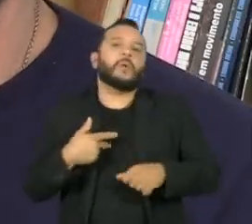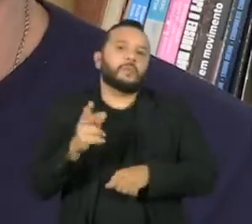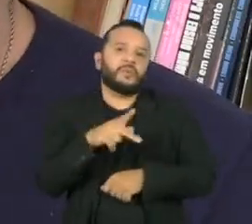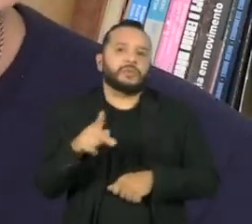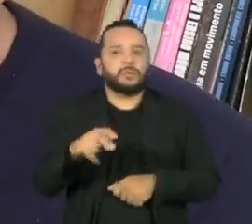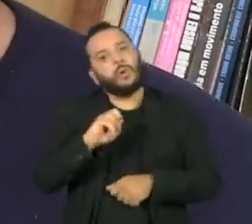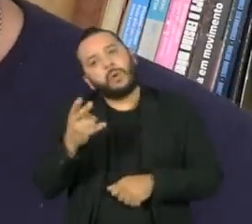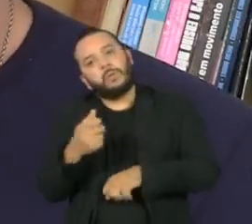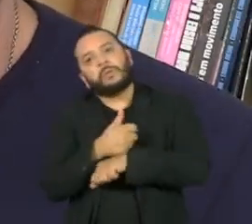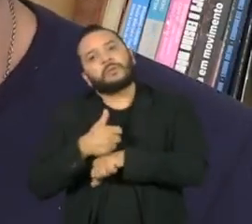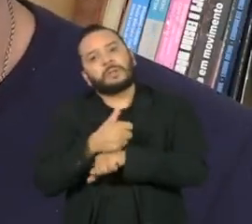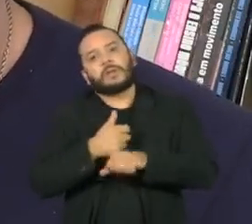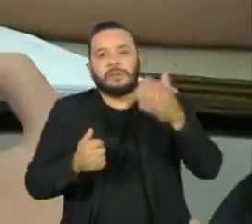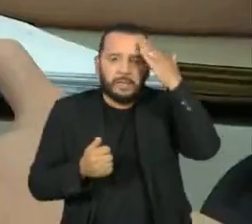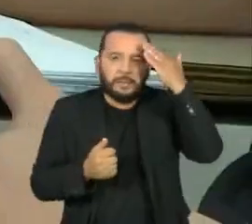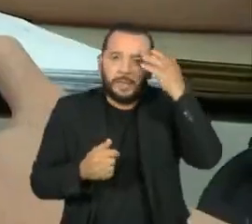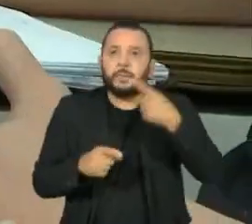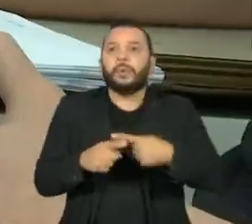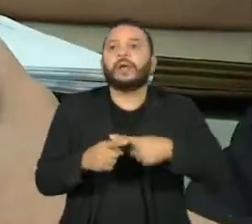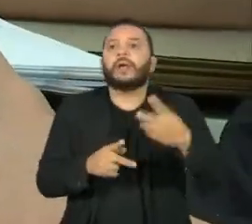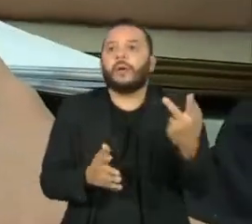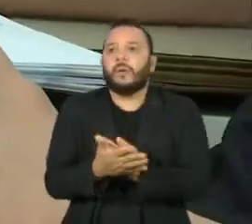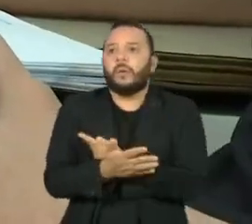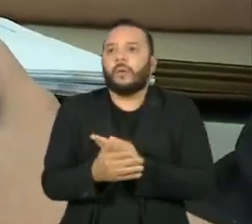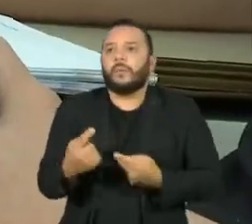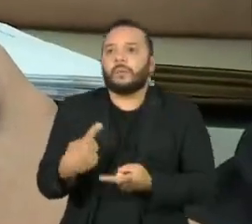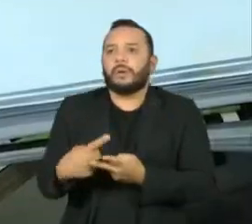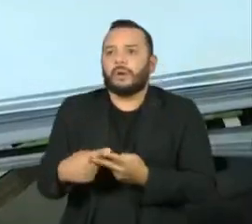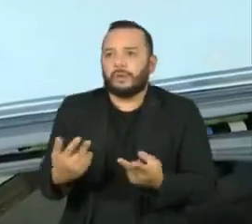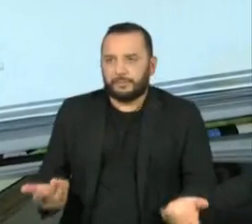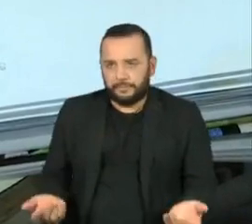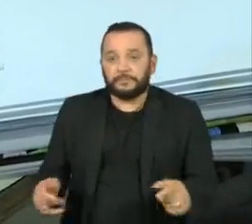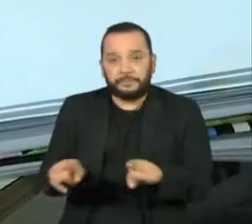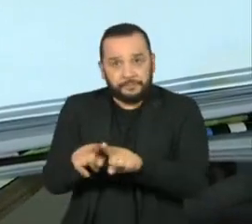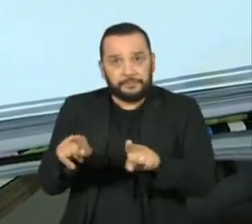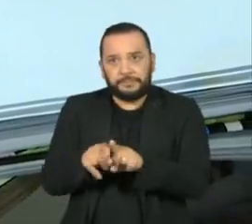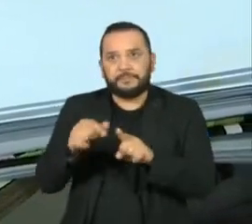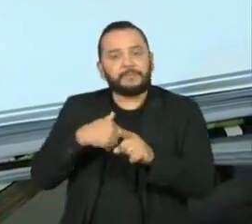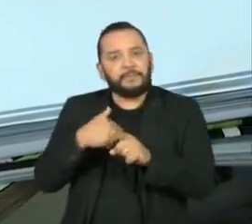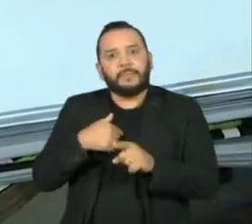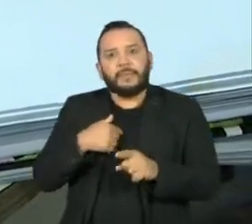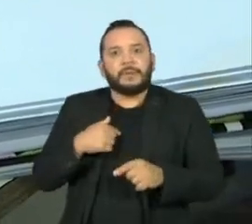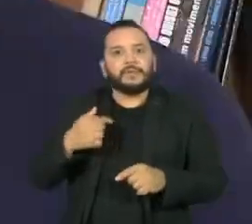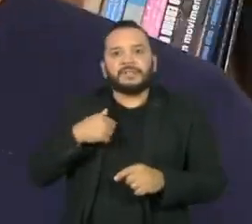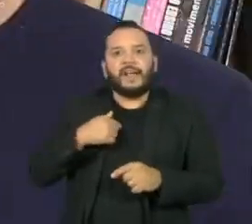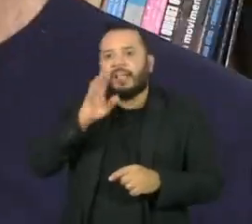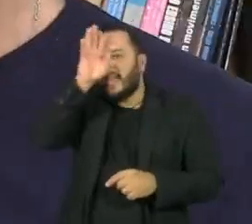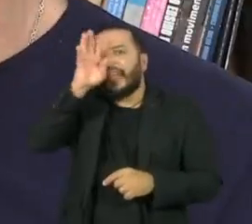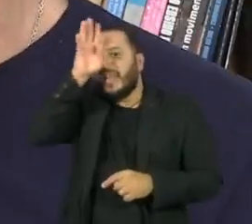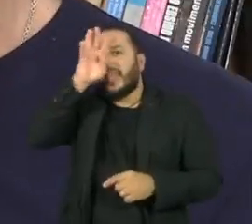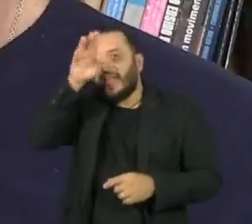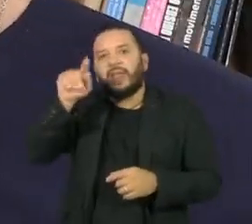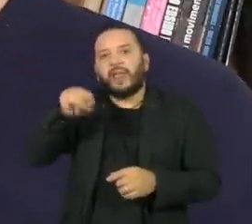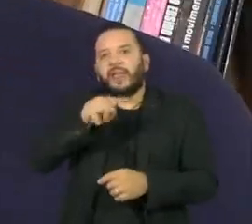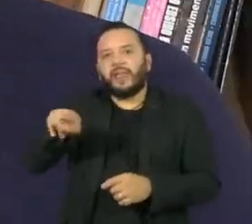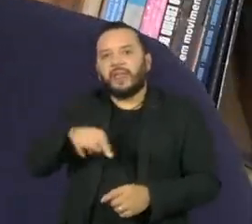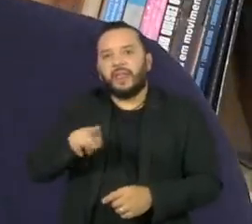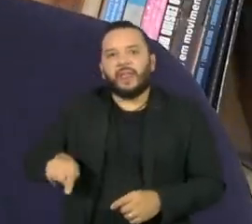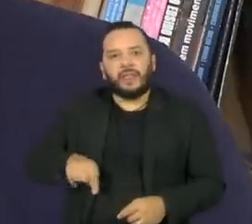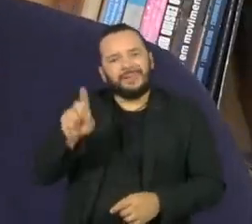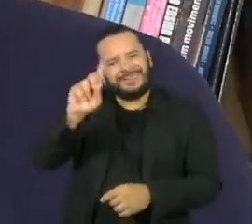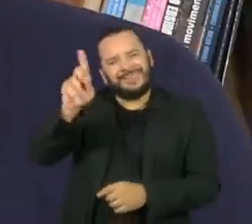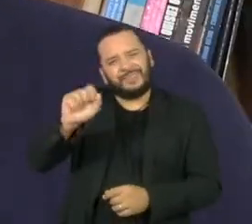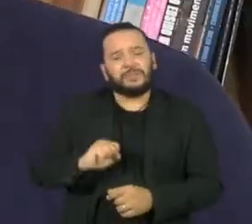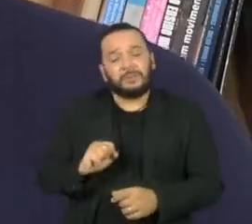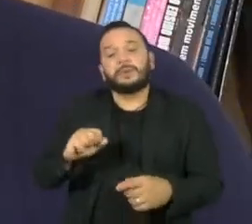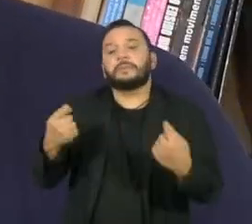saber exatamente o porquê que errou. Outro ponto muito importante, tente não sair chutando tudo. Ele tem que ter